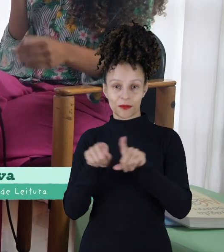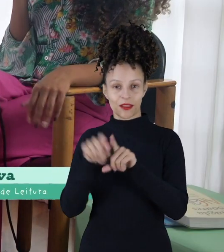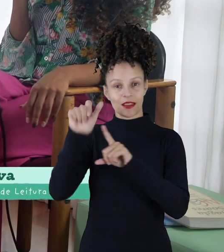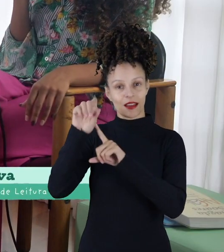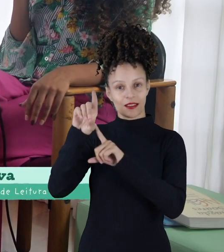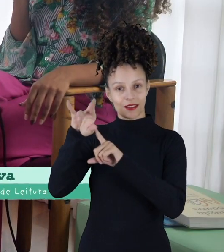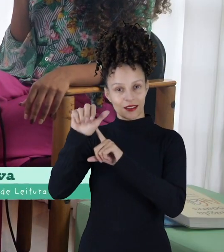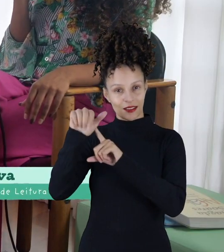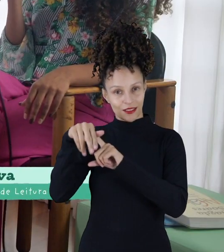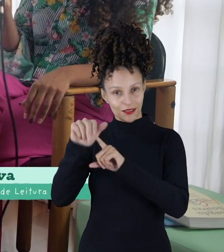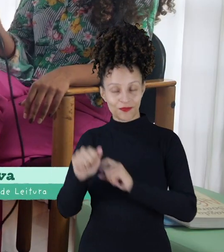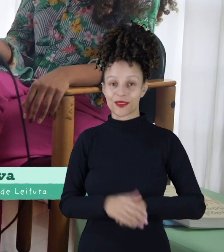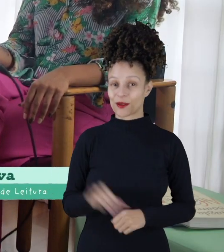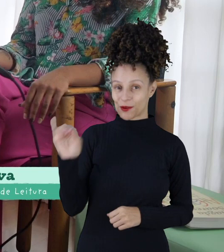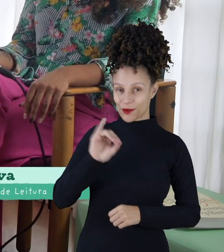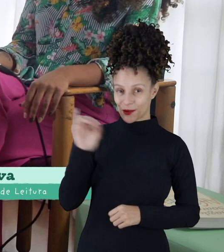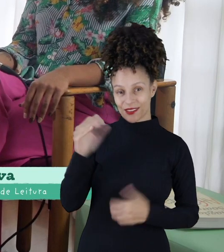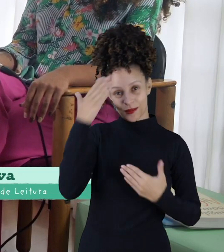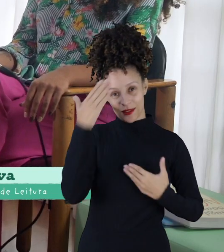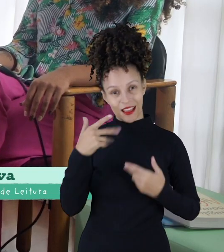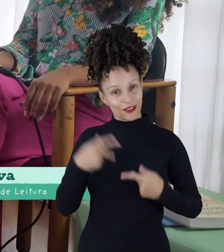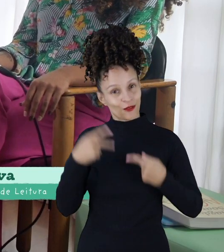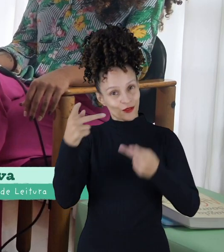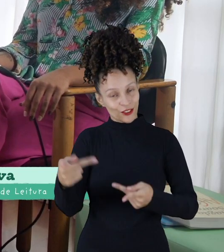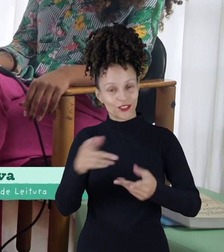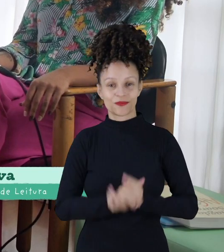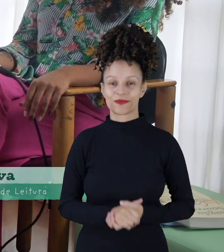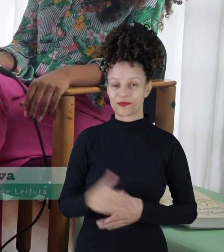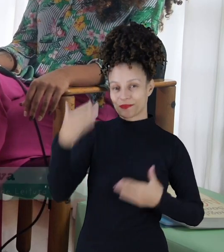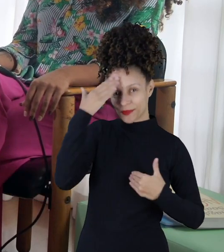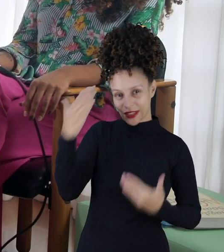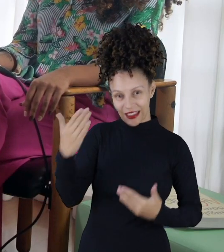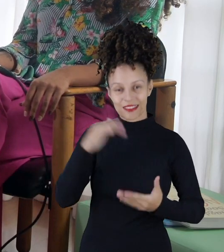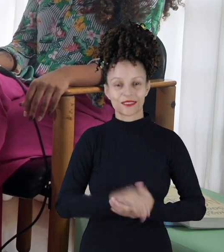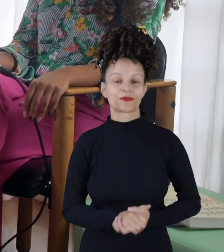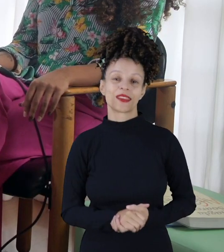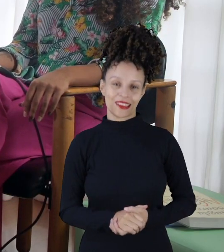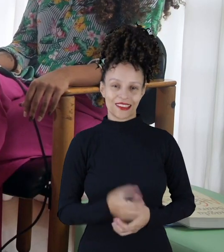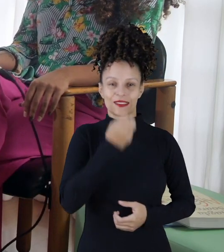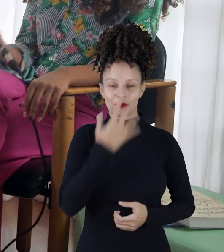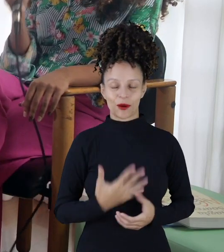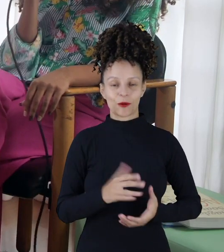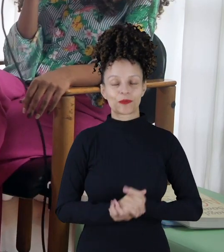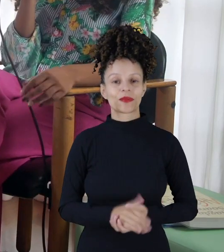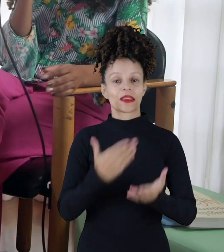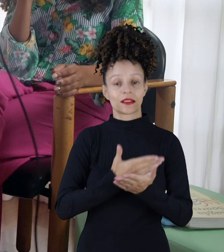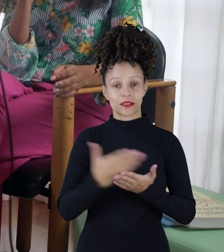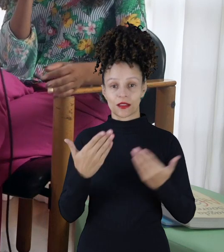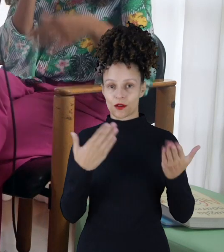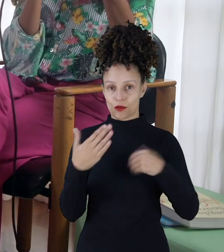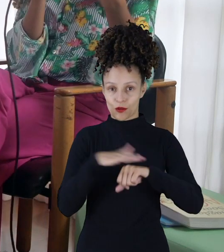Cris e Adriana. Oi, Samara. Obrigada pelo convite. Obrigada, Samara. Ai, que